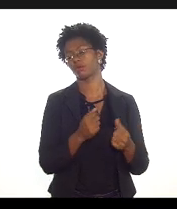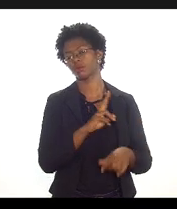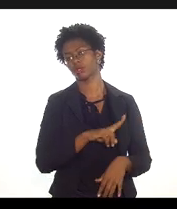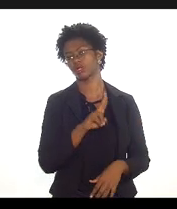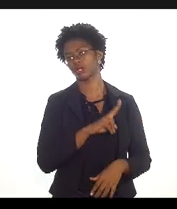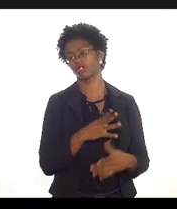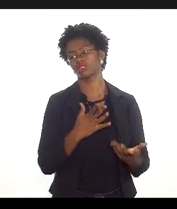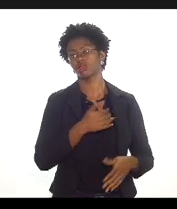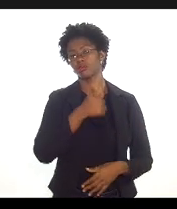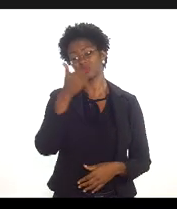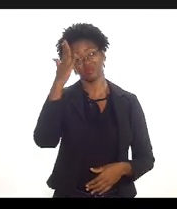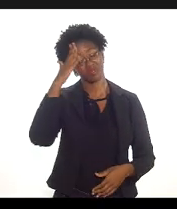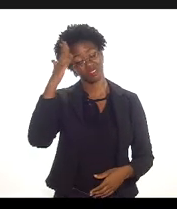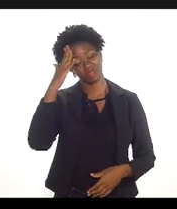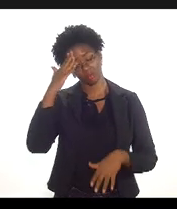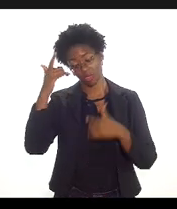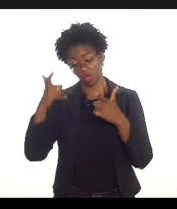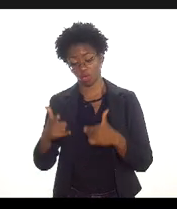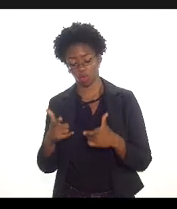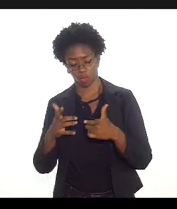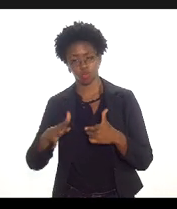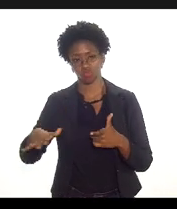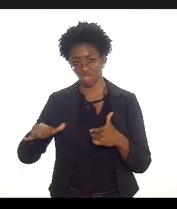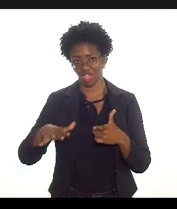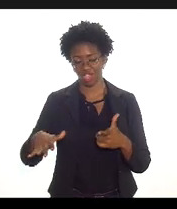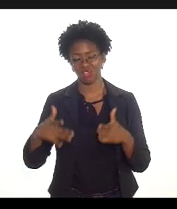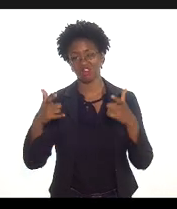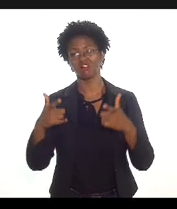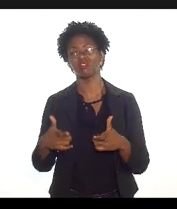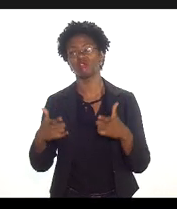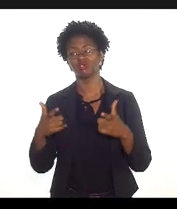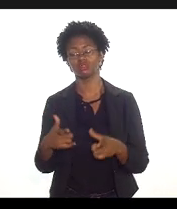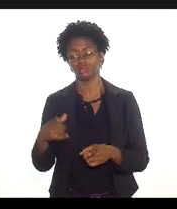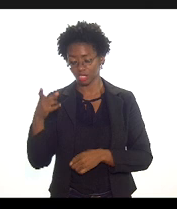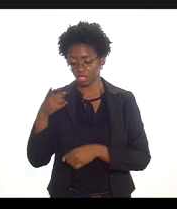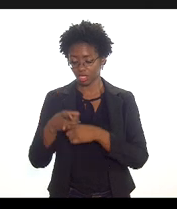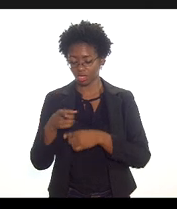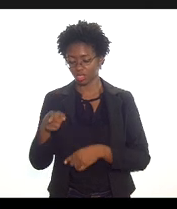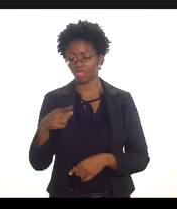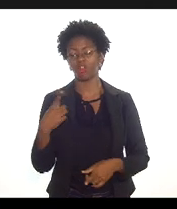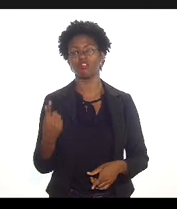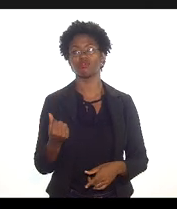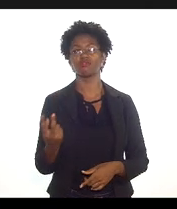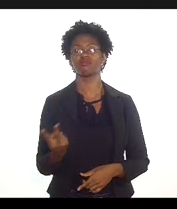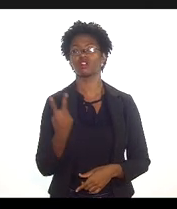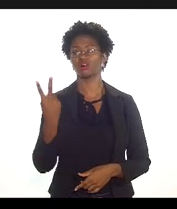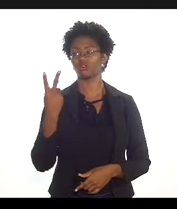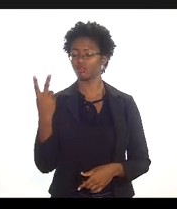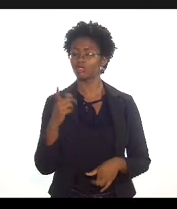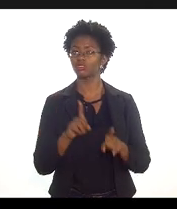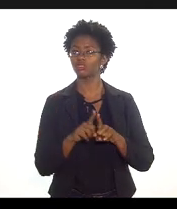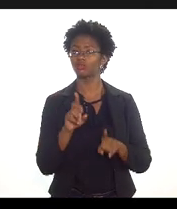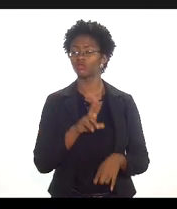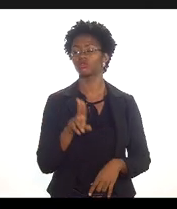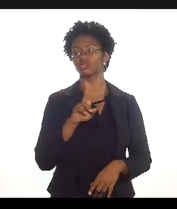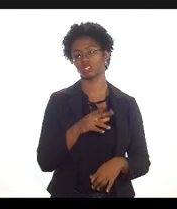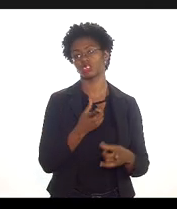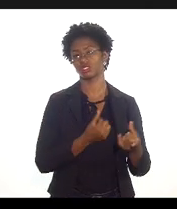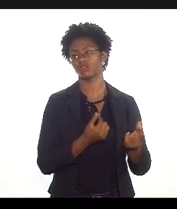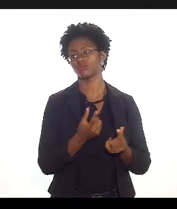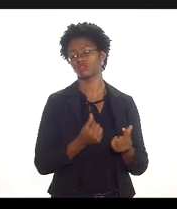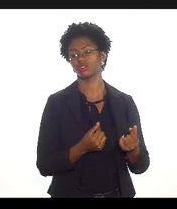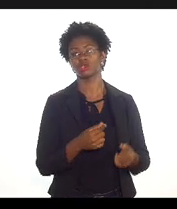Primeiro, saber onde está o poço, né? Identificar seu valor e glosar aquela despesa. No caso